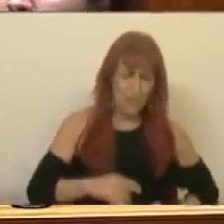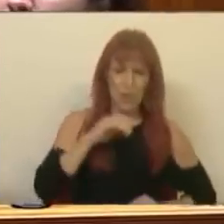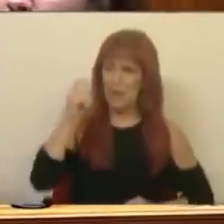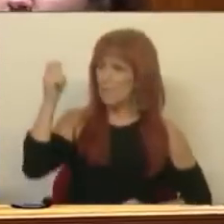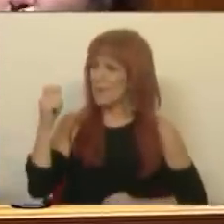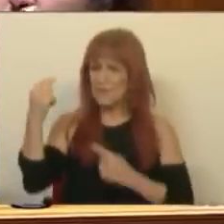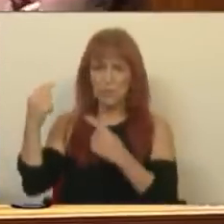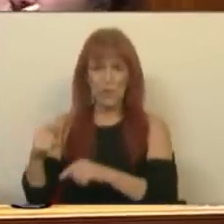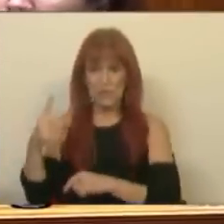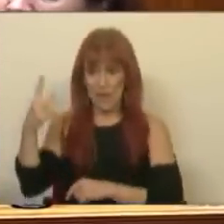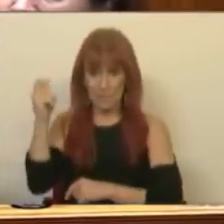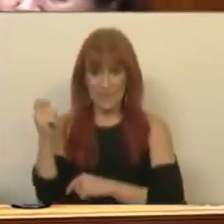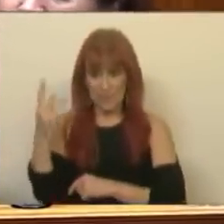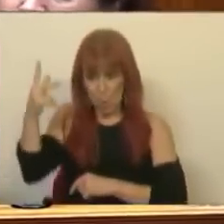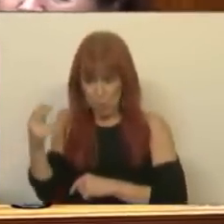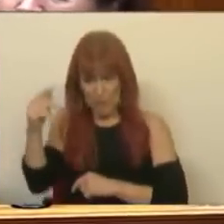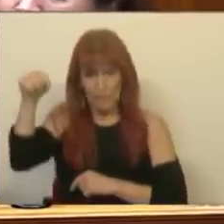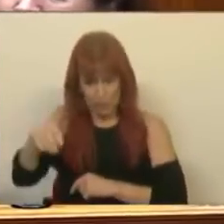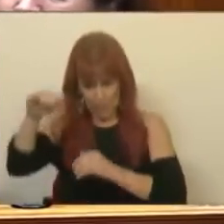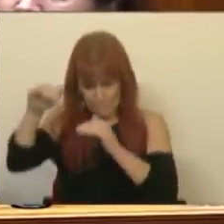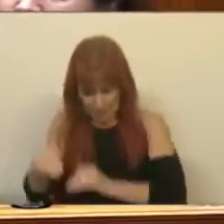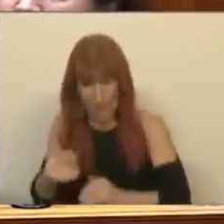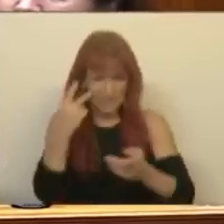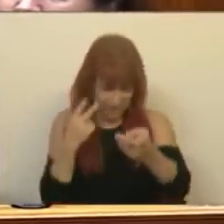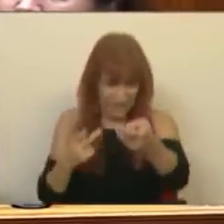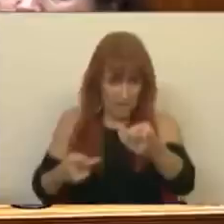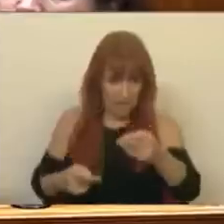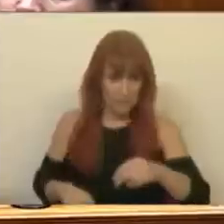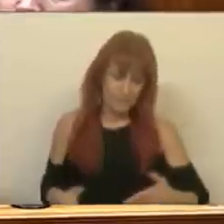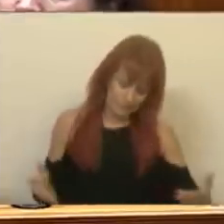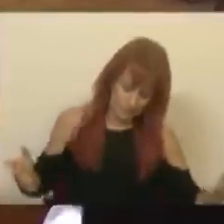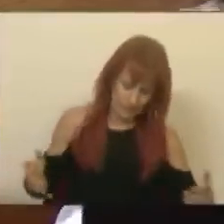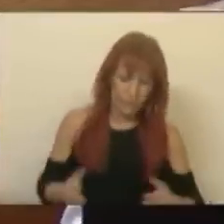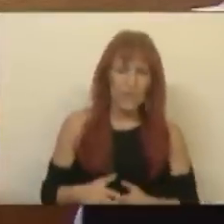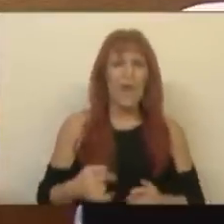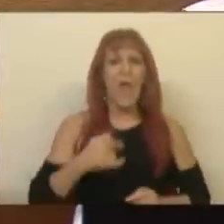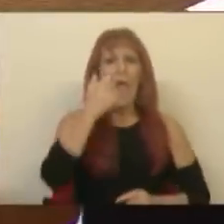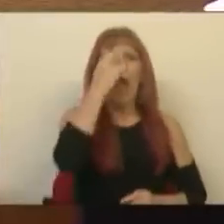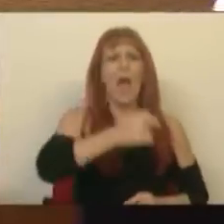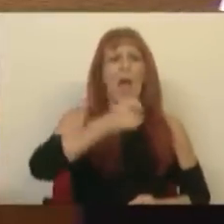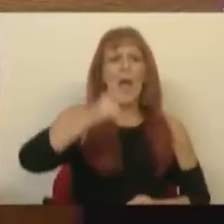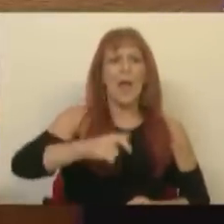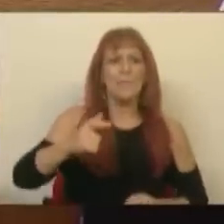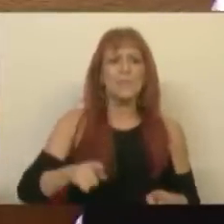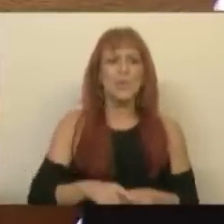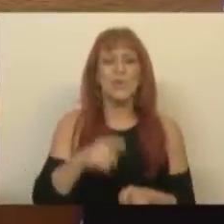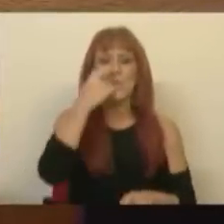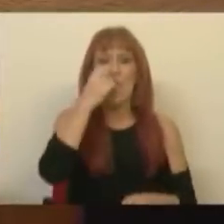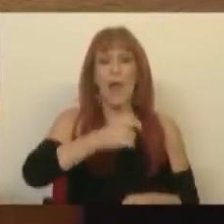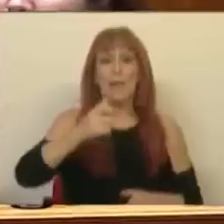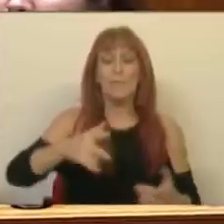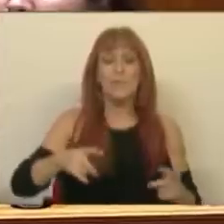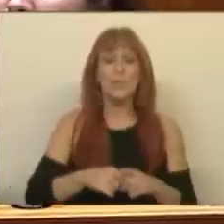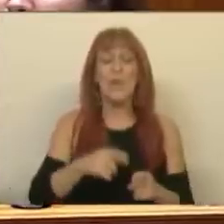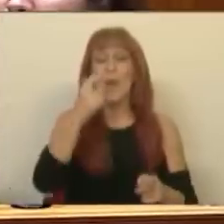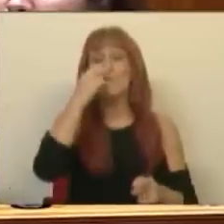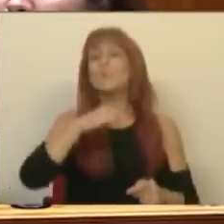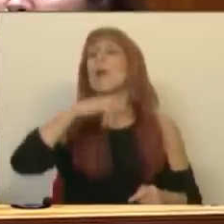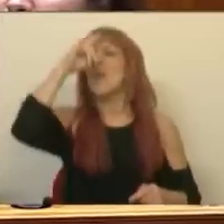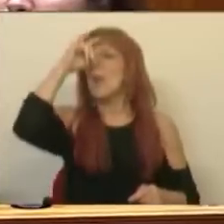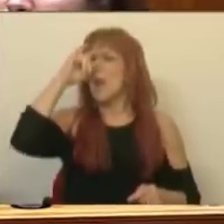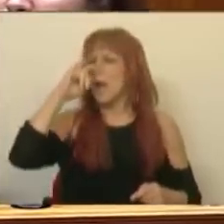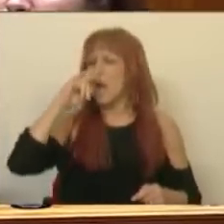uma pensão e essa pensão foi cortada a ver as pessoas as pessoas e as pessoas